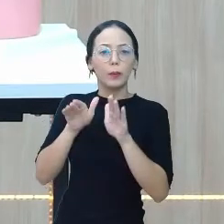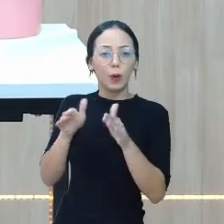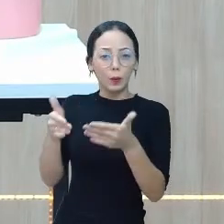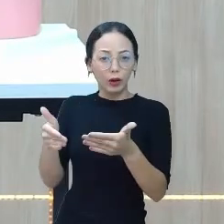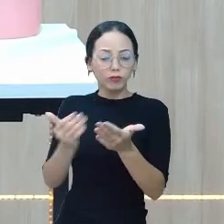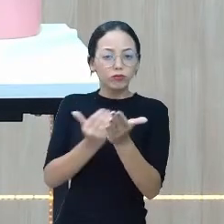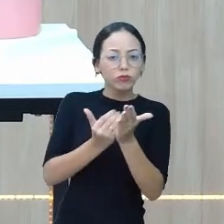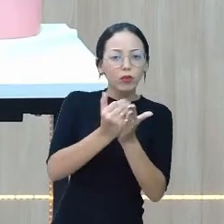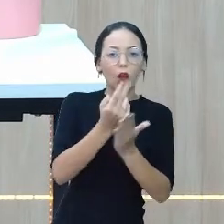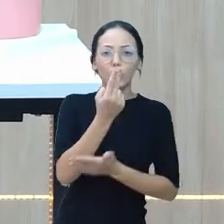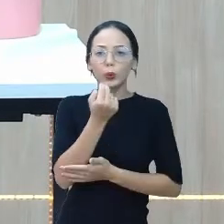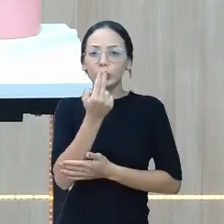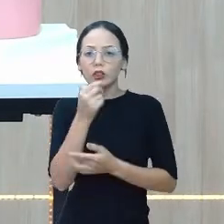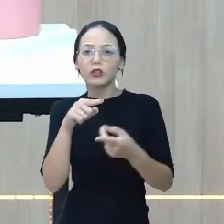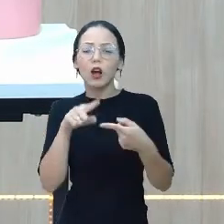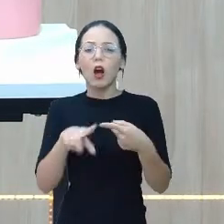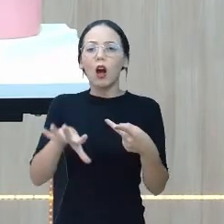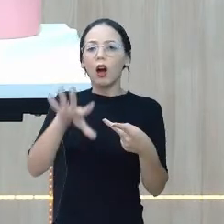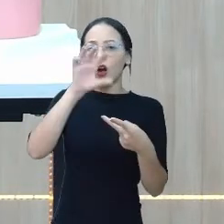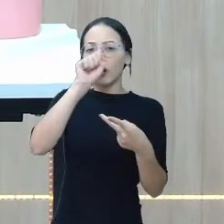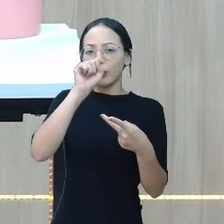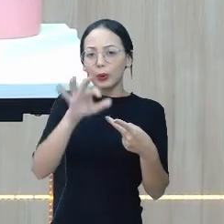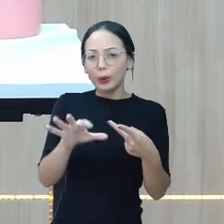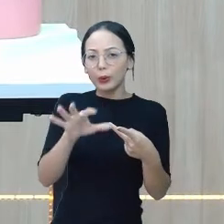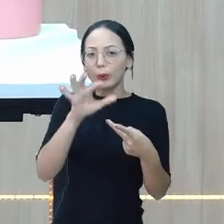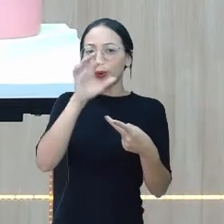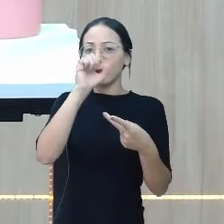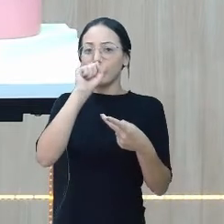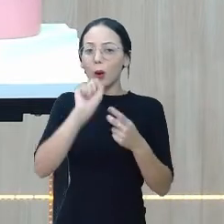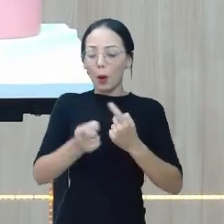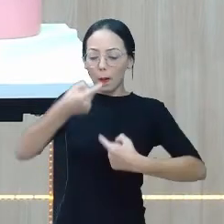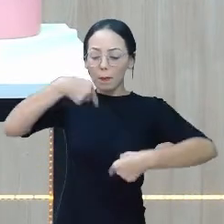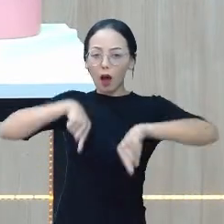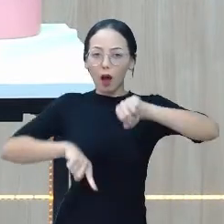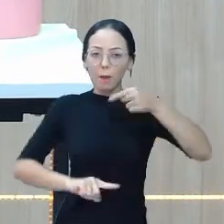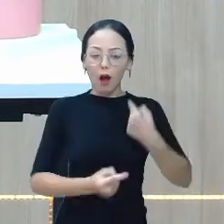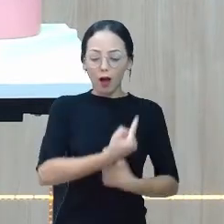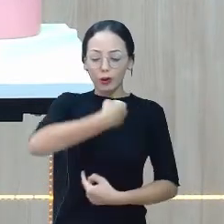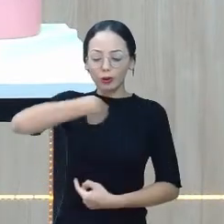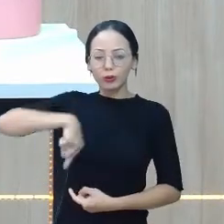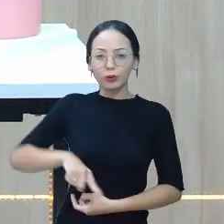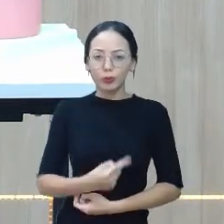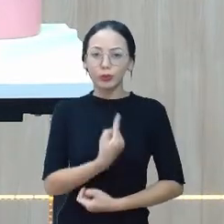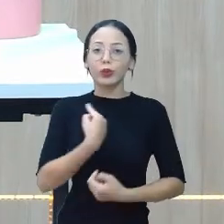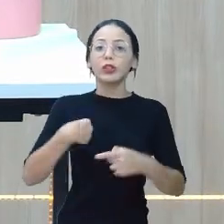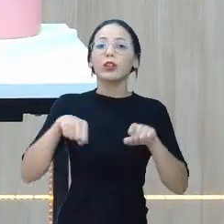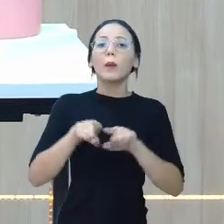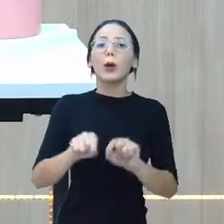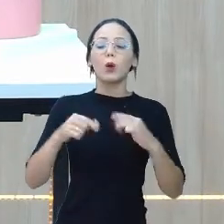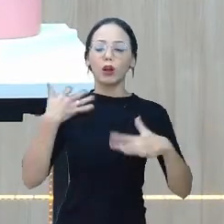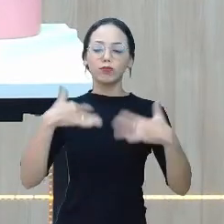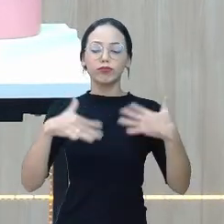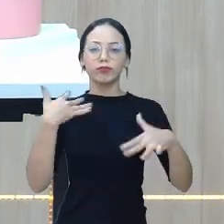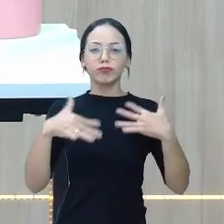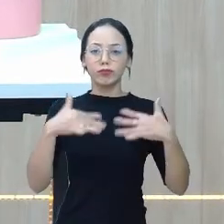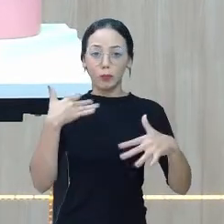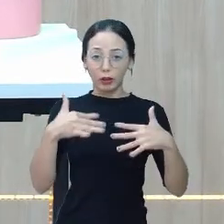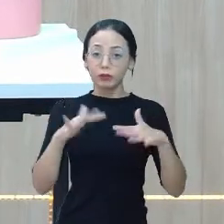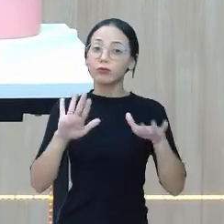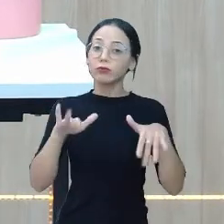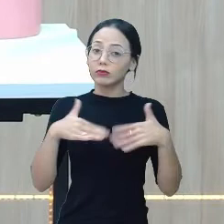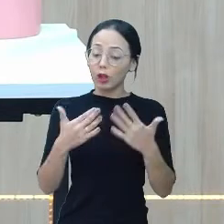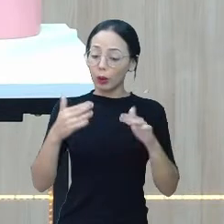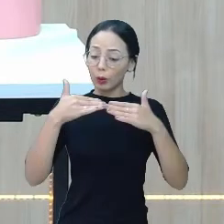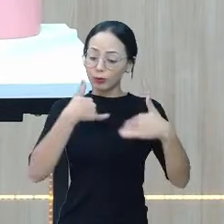a nutrição, a respiração, a circulação e até mesmo a locomoção. Então, o